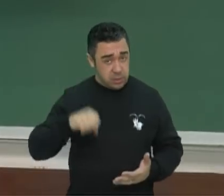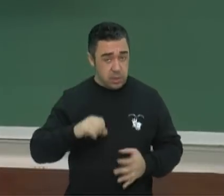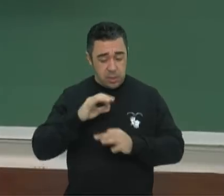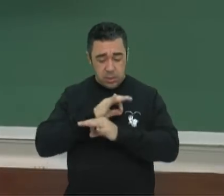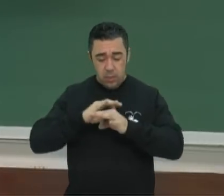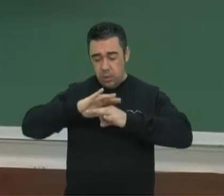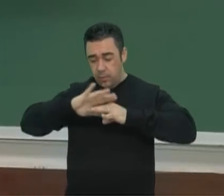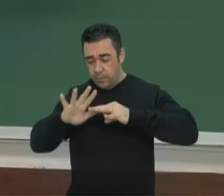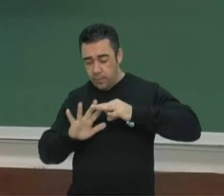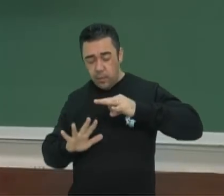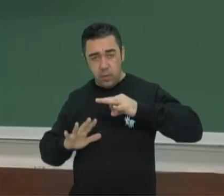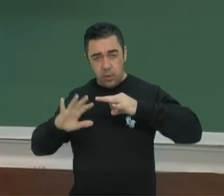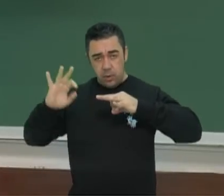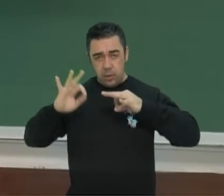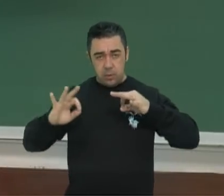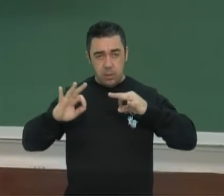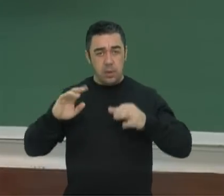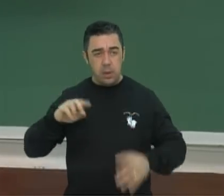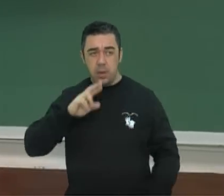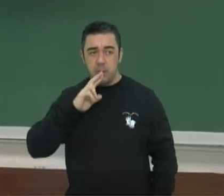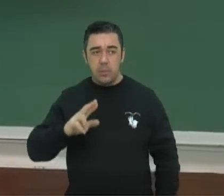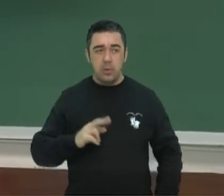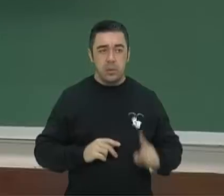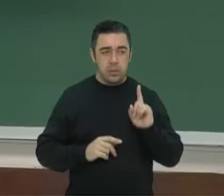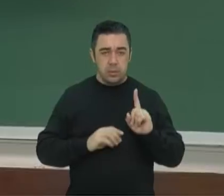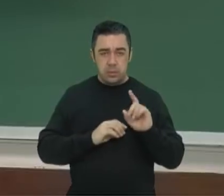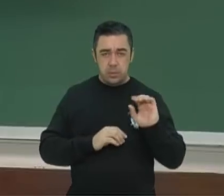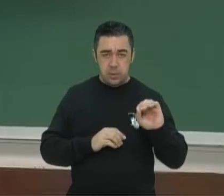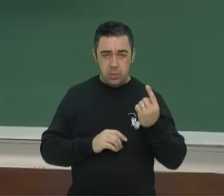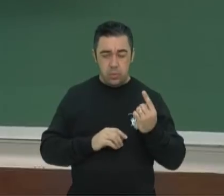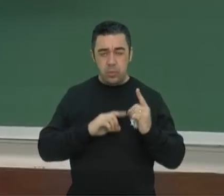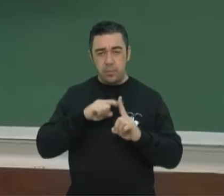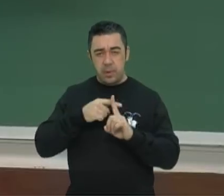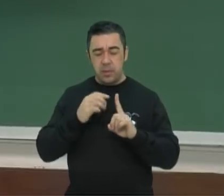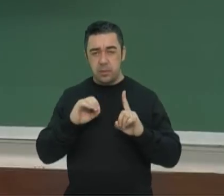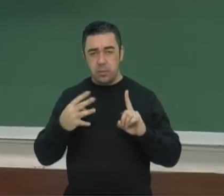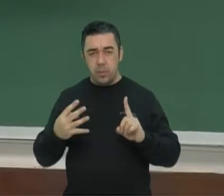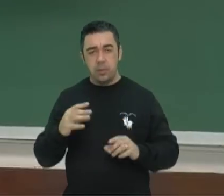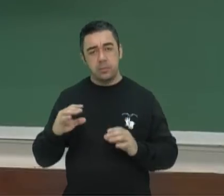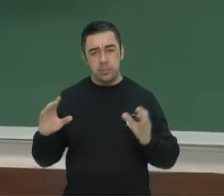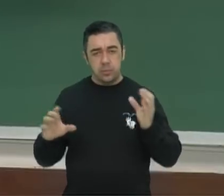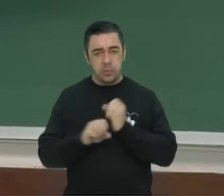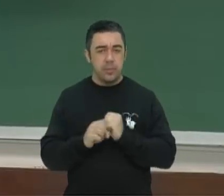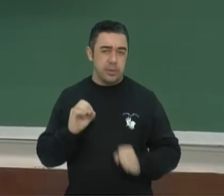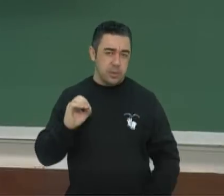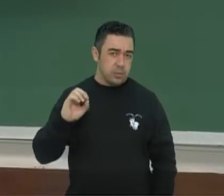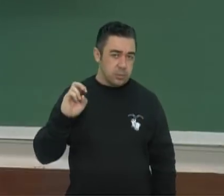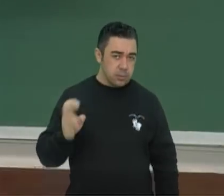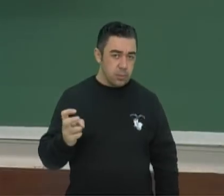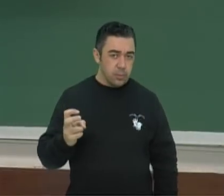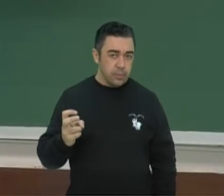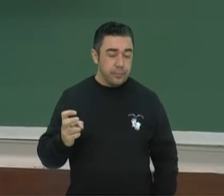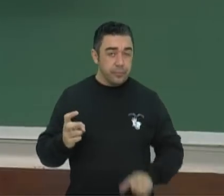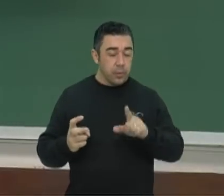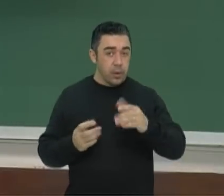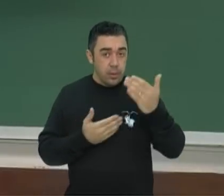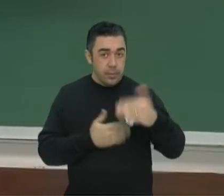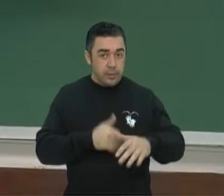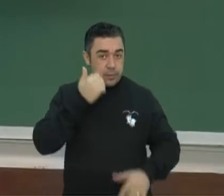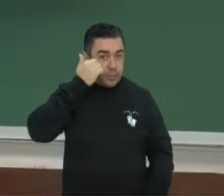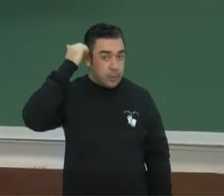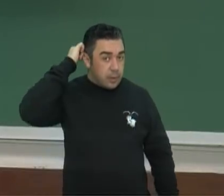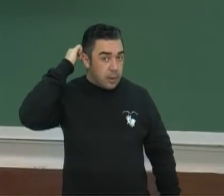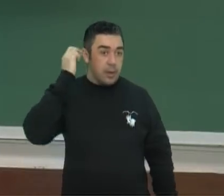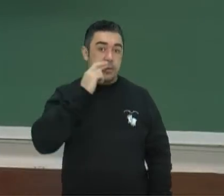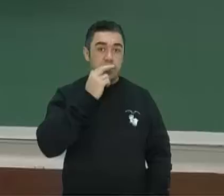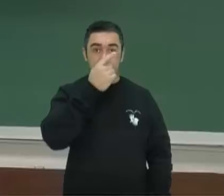sim. Portanto, a resposta seria 01 mais 04 somando 05. Você não pode lá no vestibular, por exemplo, acertar